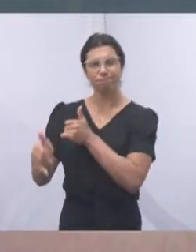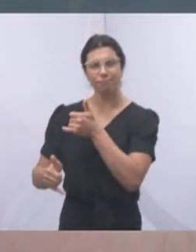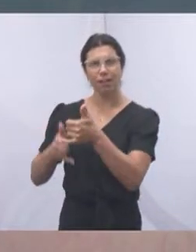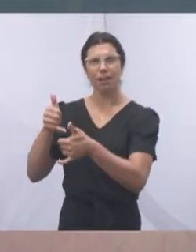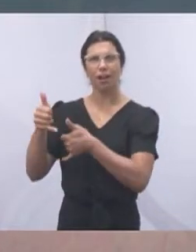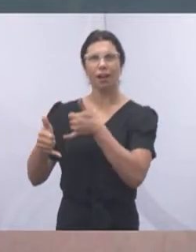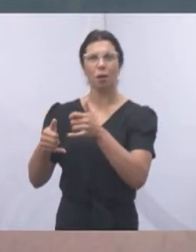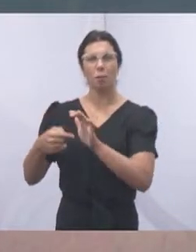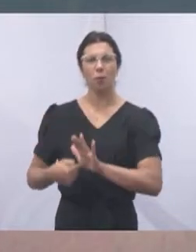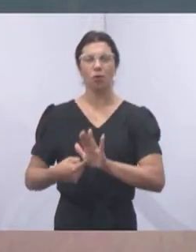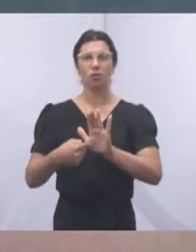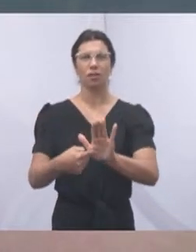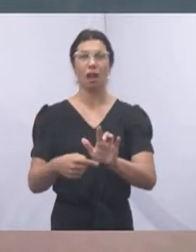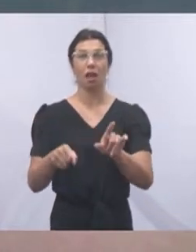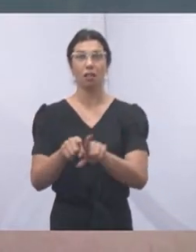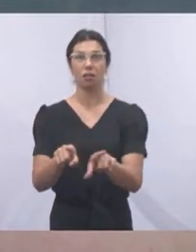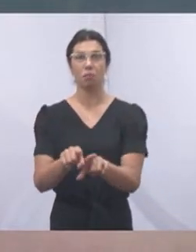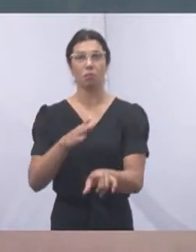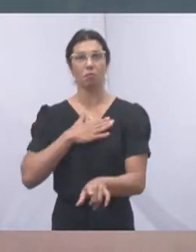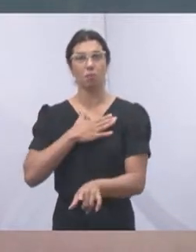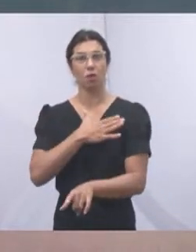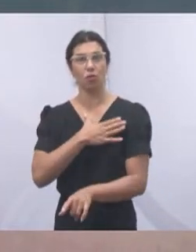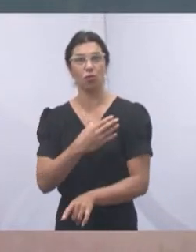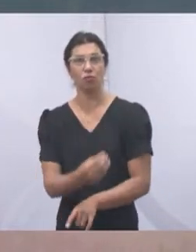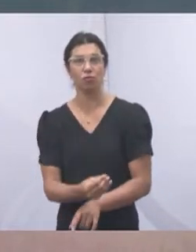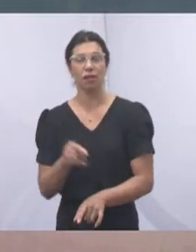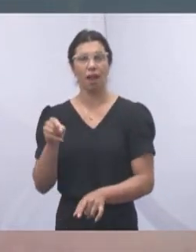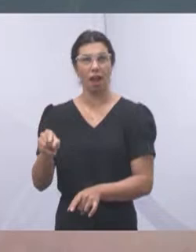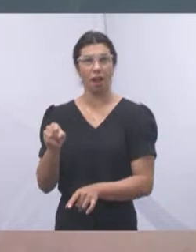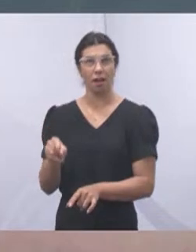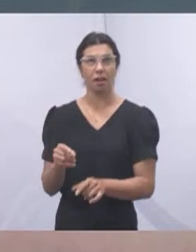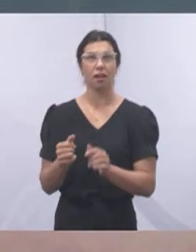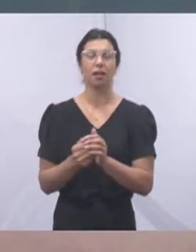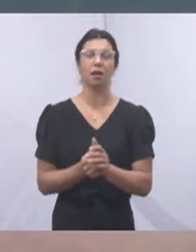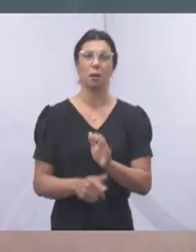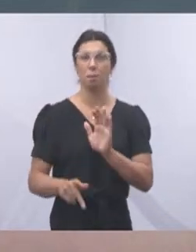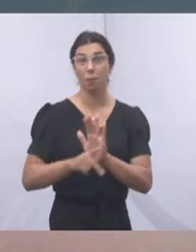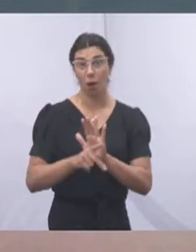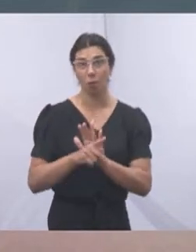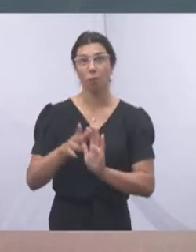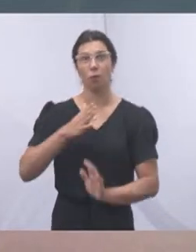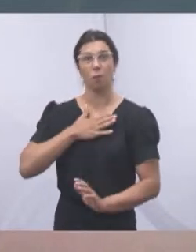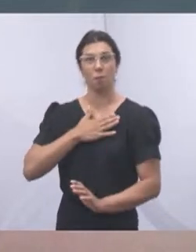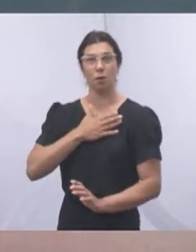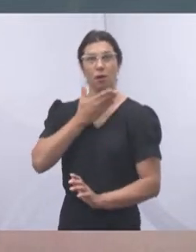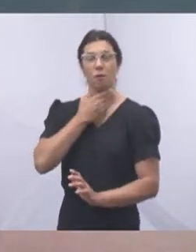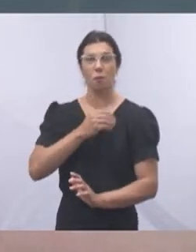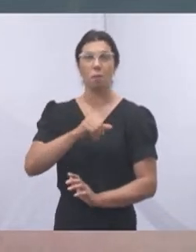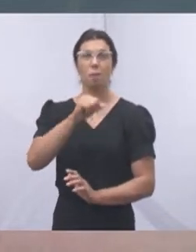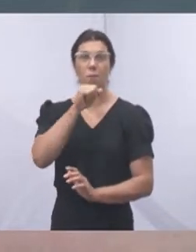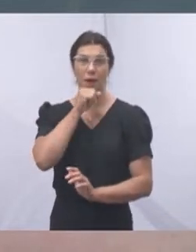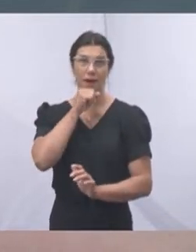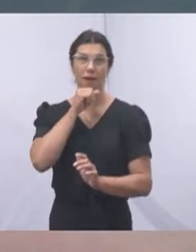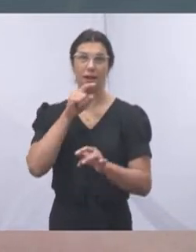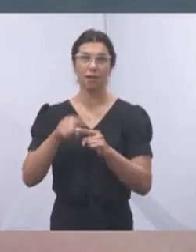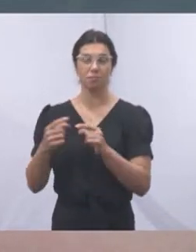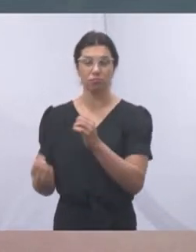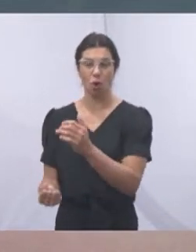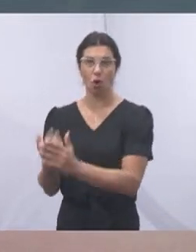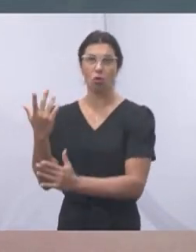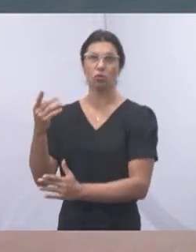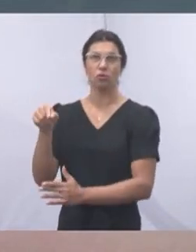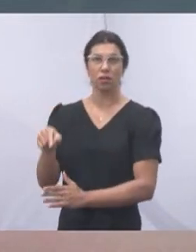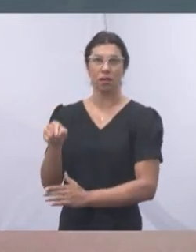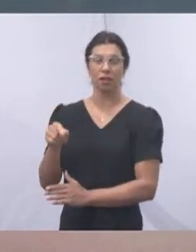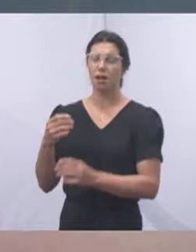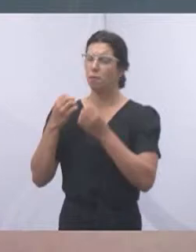para eles que ali é uma parte da nossa família, é uma raiz, né, que foi construída aqui nesse espaço, né? Então, assim, foi